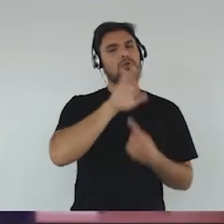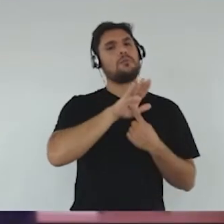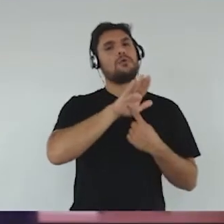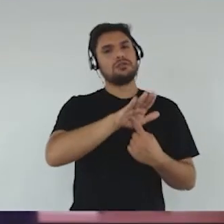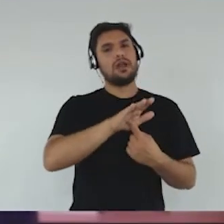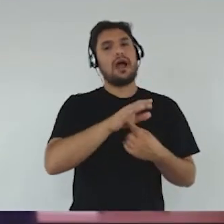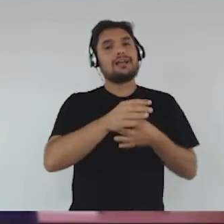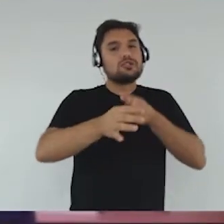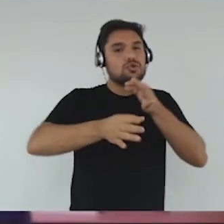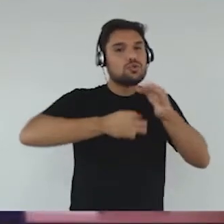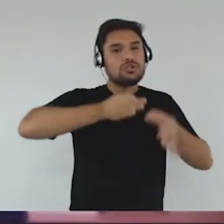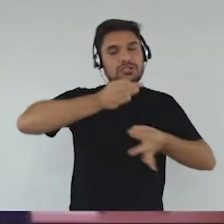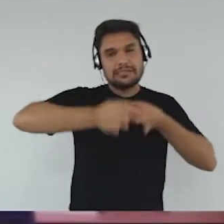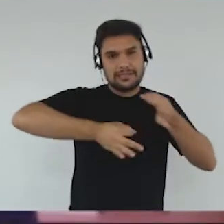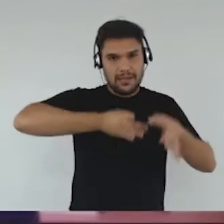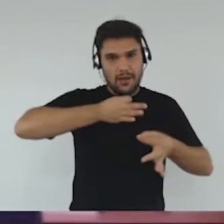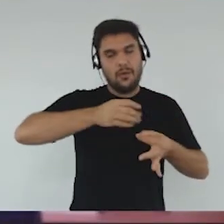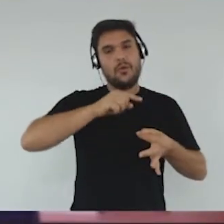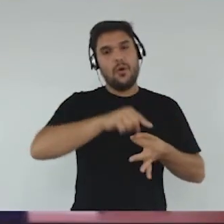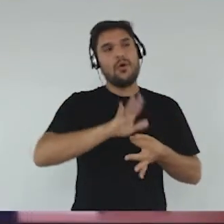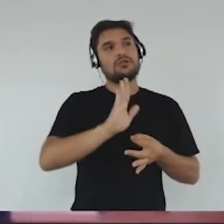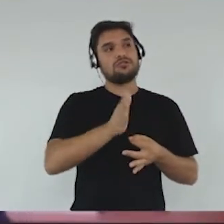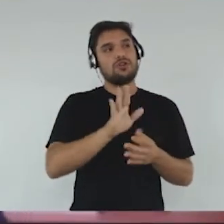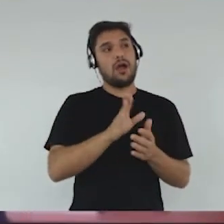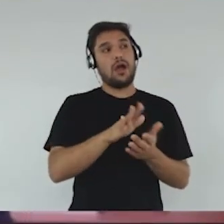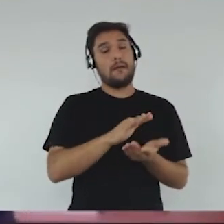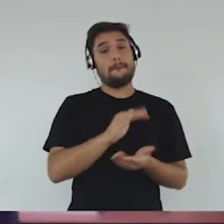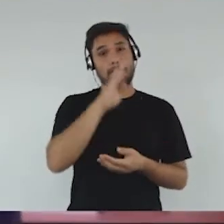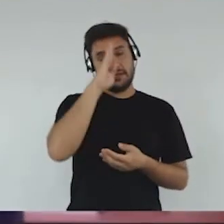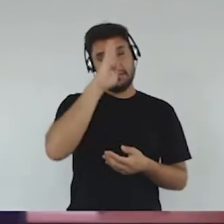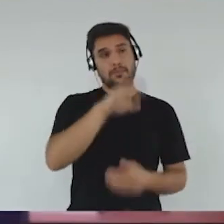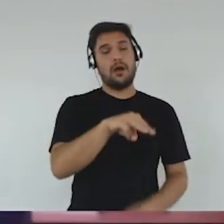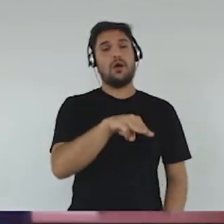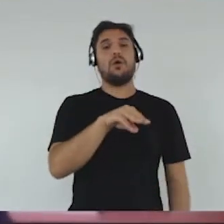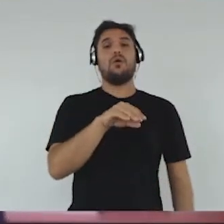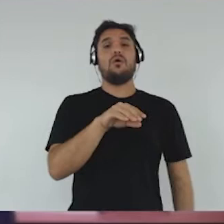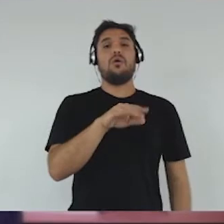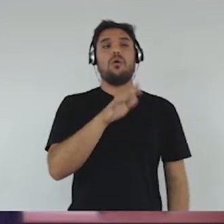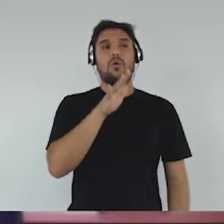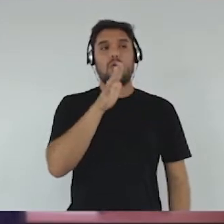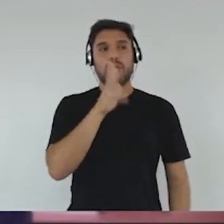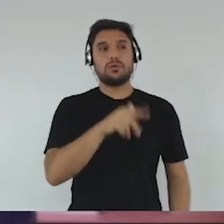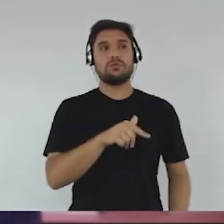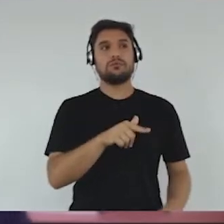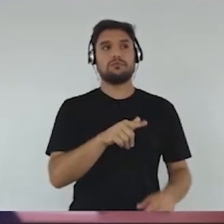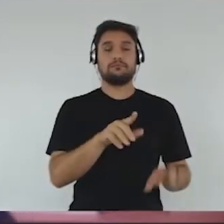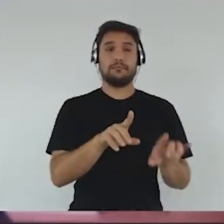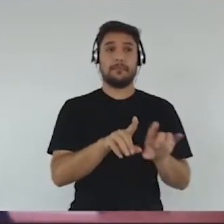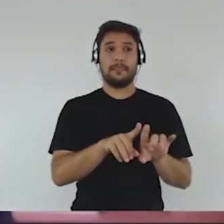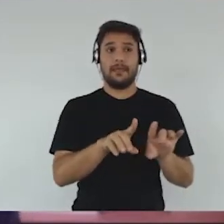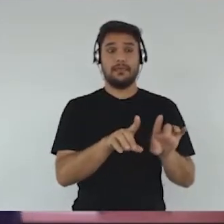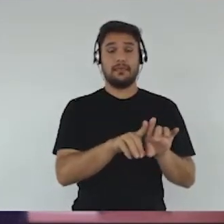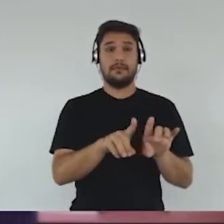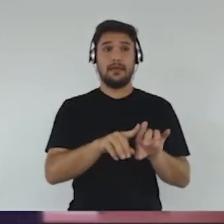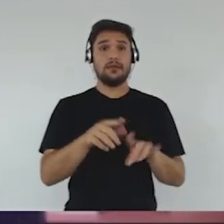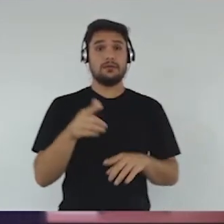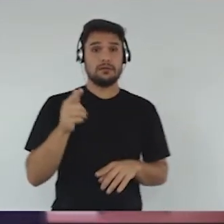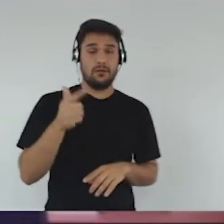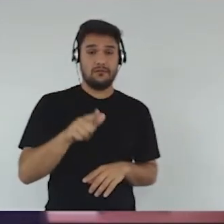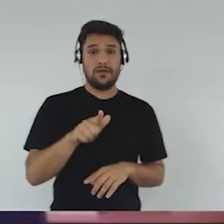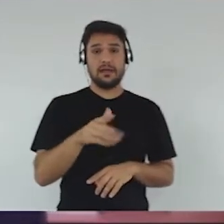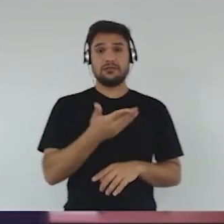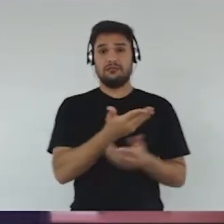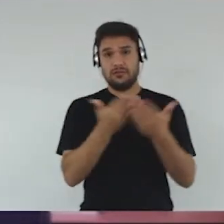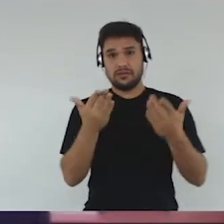de sugestões que tiveram por escopo a mitigação de atrasos e disrupções. E, mais uma vez, os